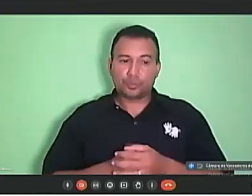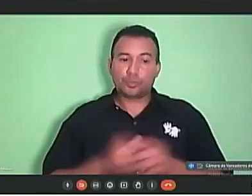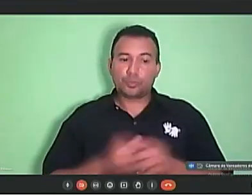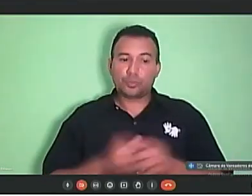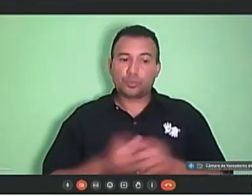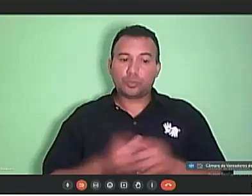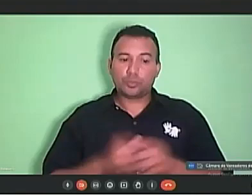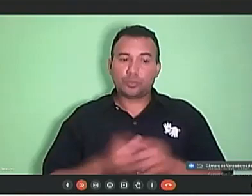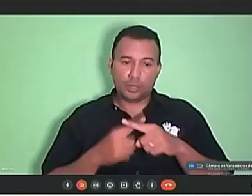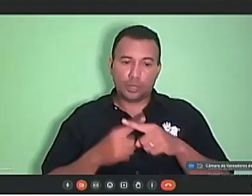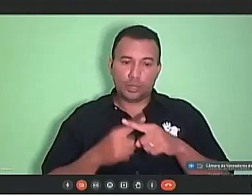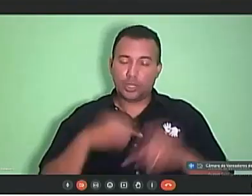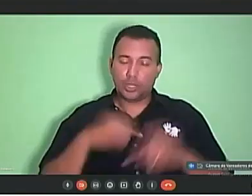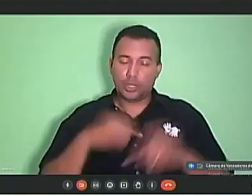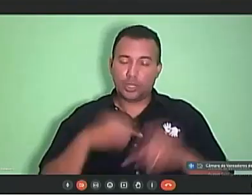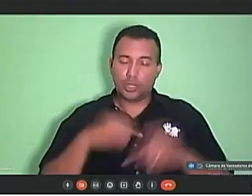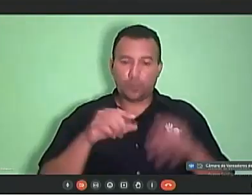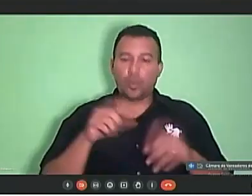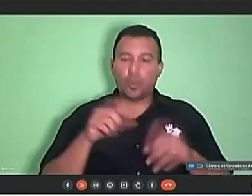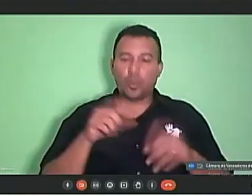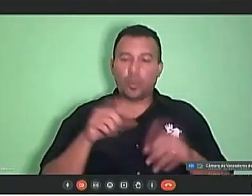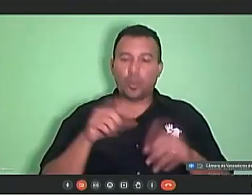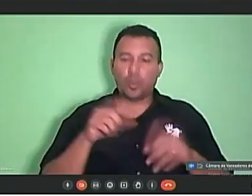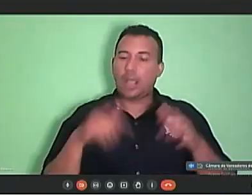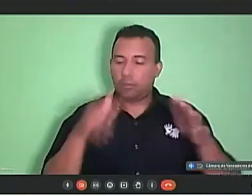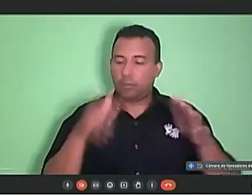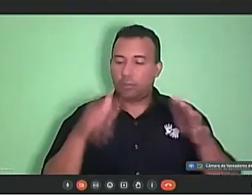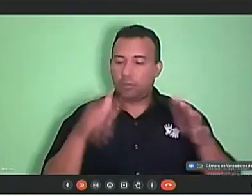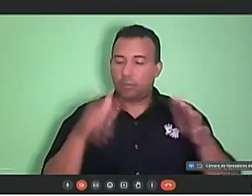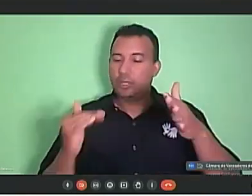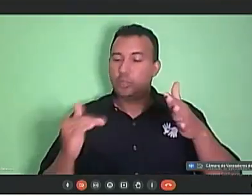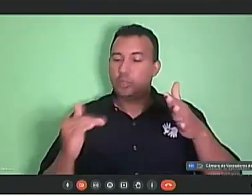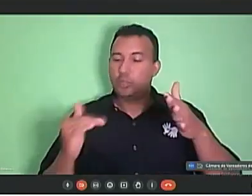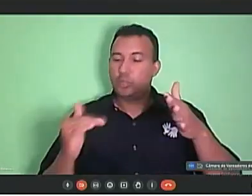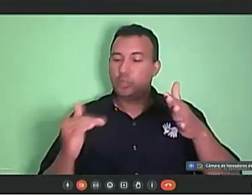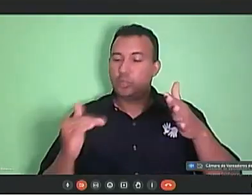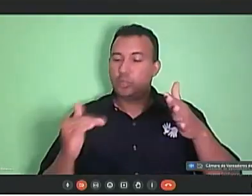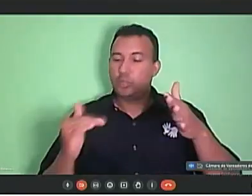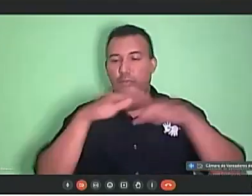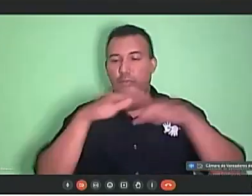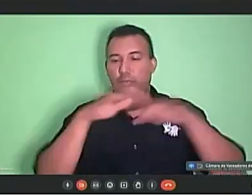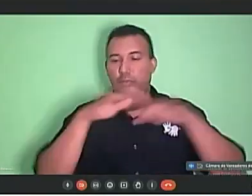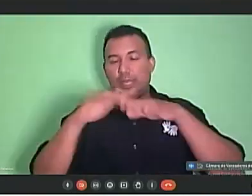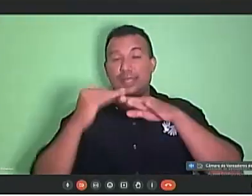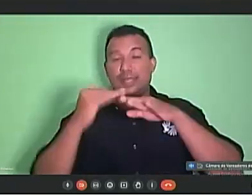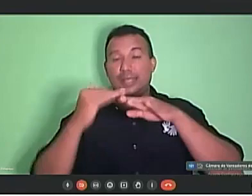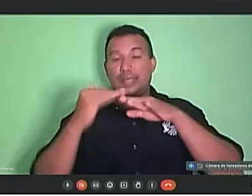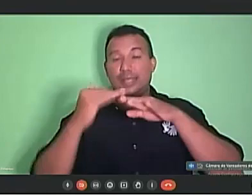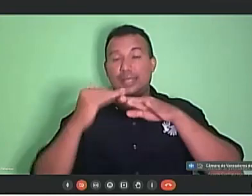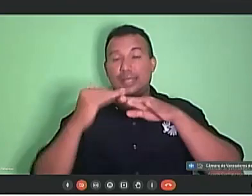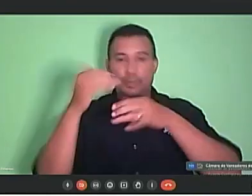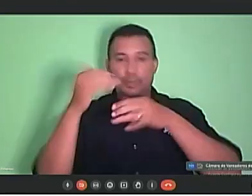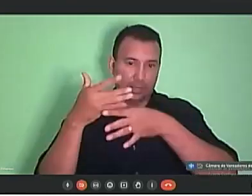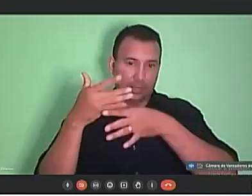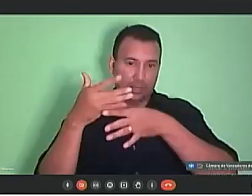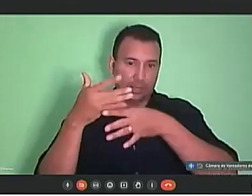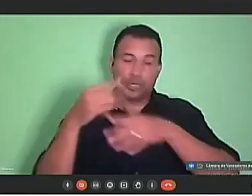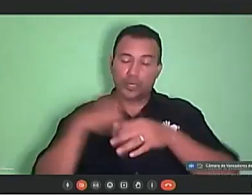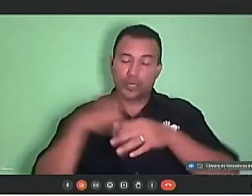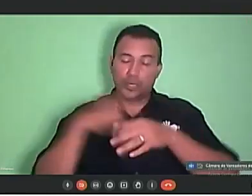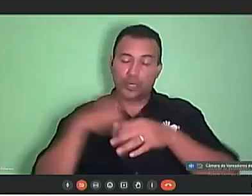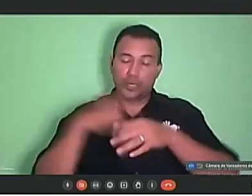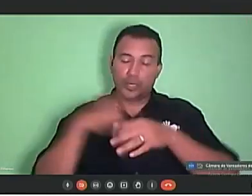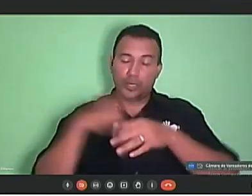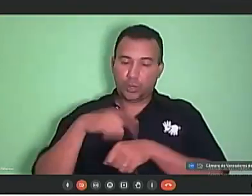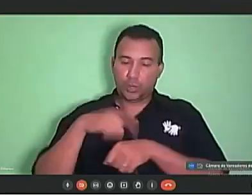que caem na bacia de nível superior, acima das nossas cidades, demorando um período considerável para chegar e inundar